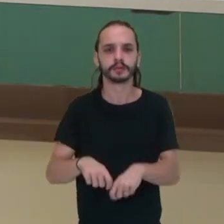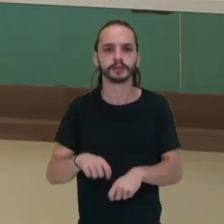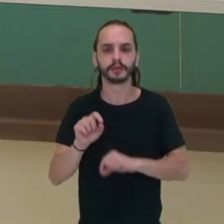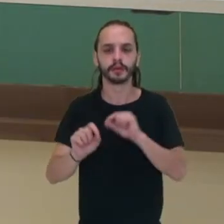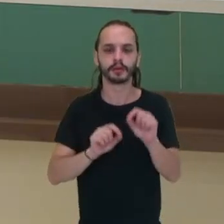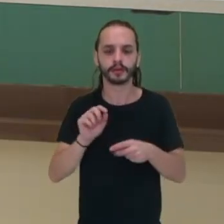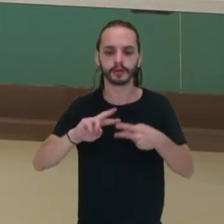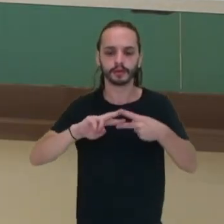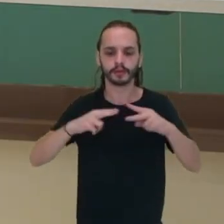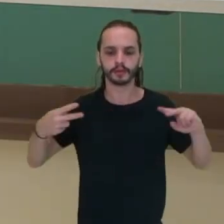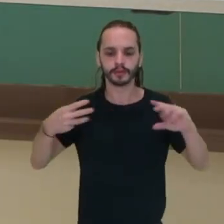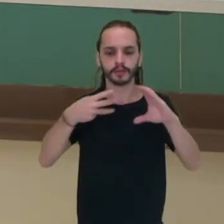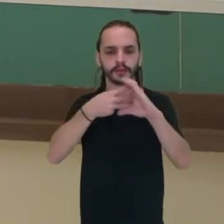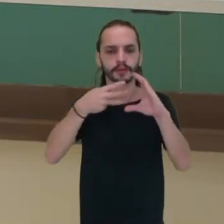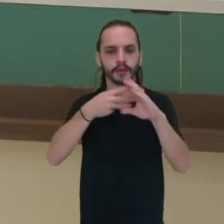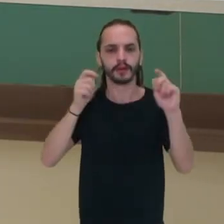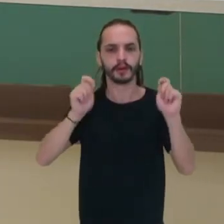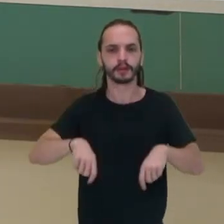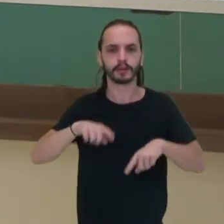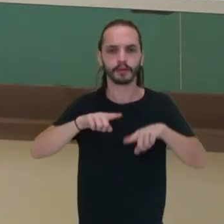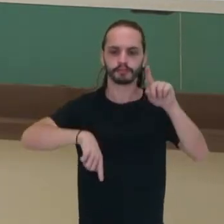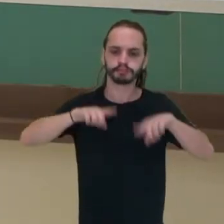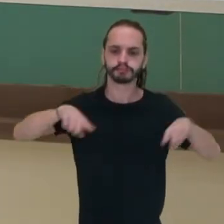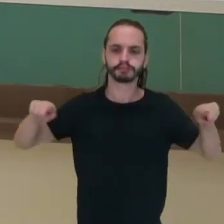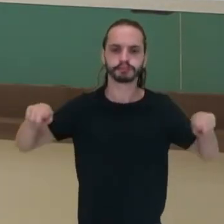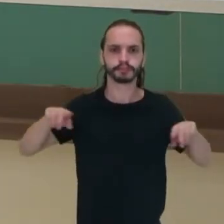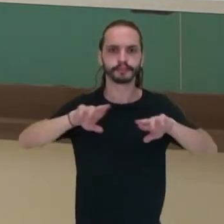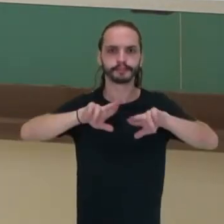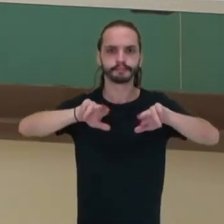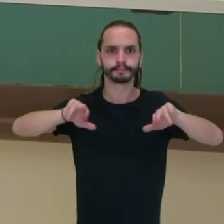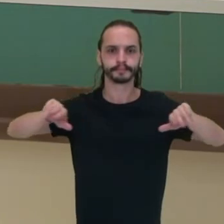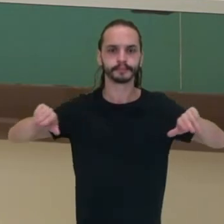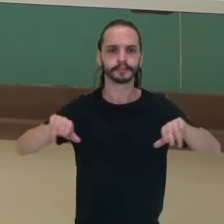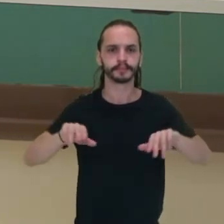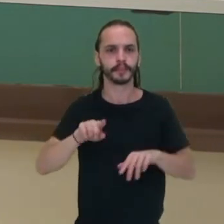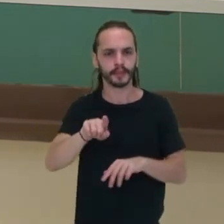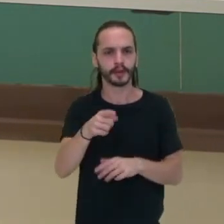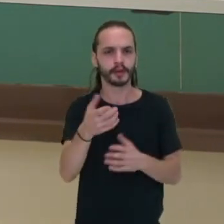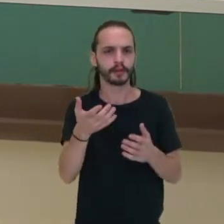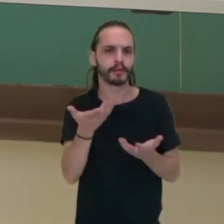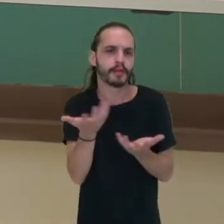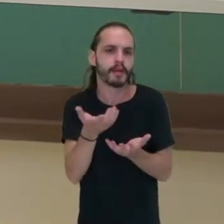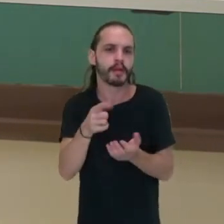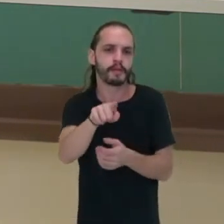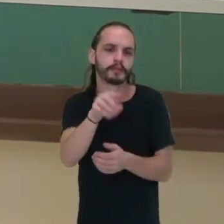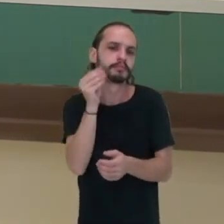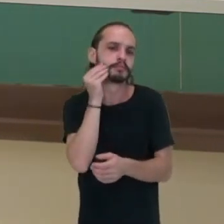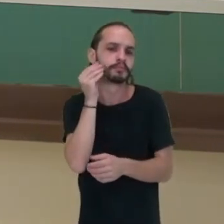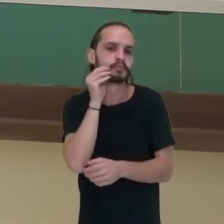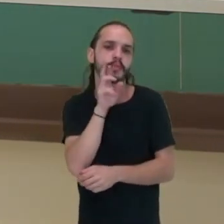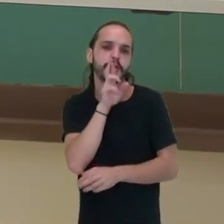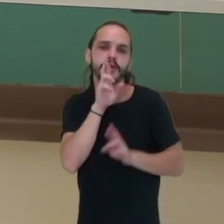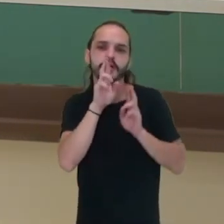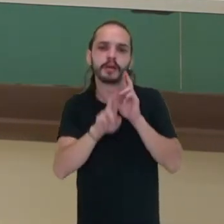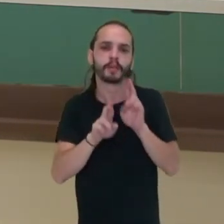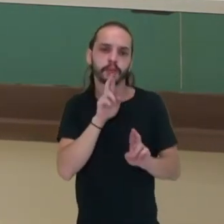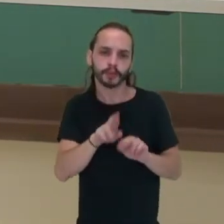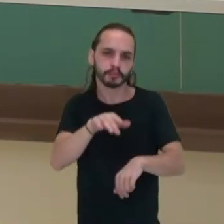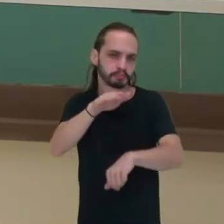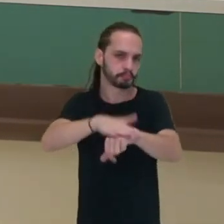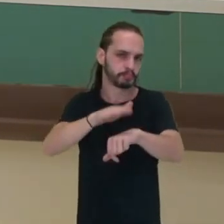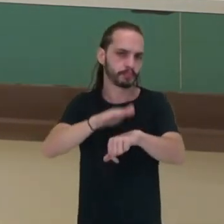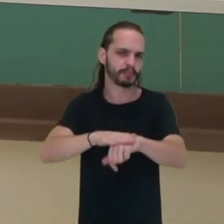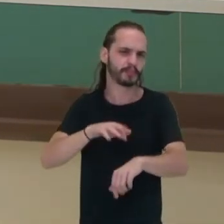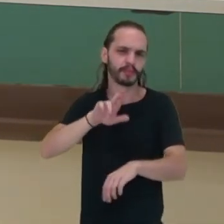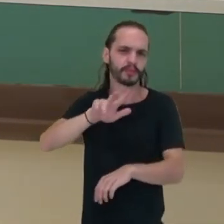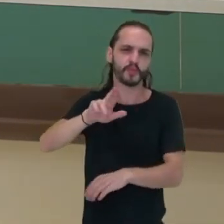aumento dessa variabilidade? A gente sempre gosta que você tente responder com as suas próprias palavras. Você não vai lá na internet e copia um texto